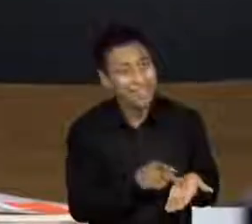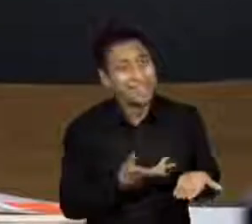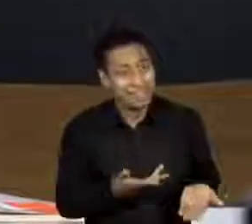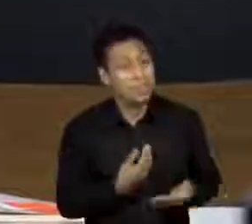com os dois e com